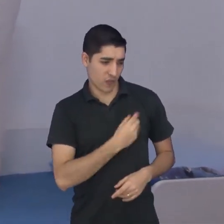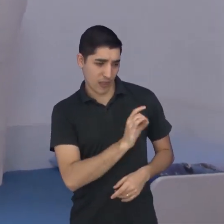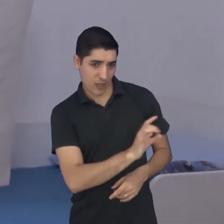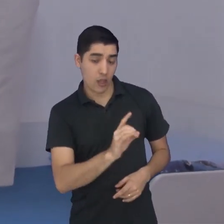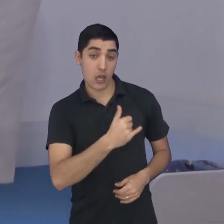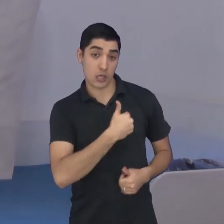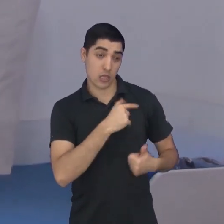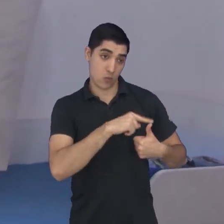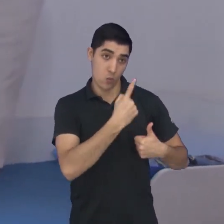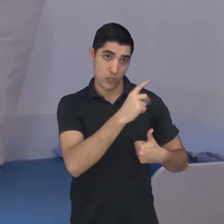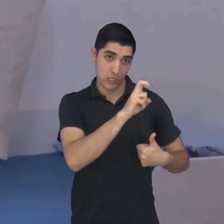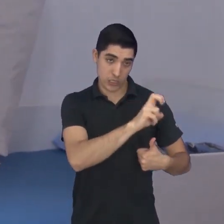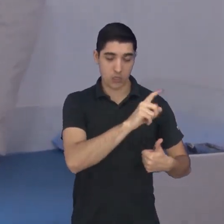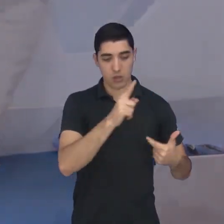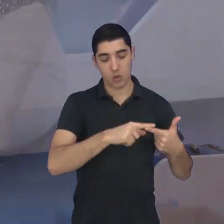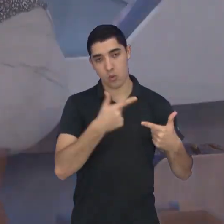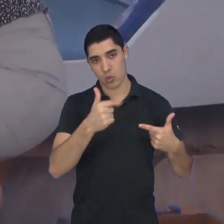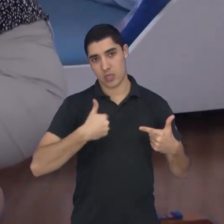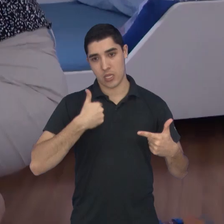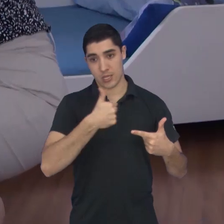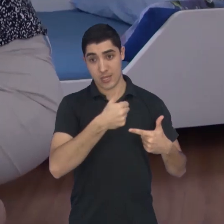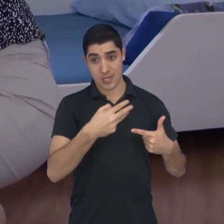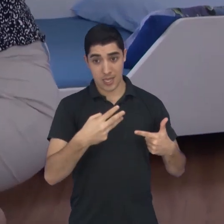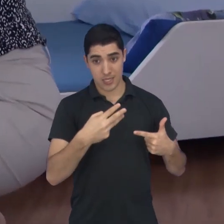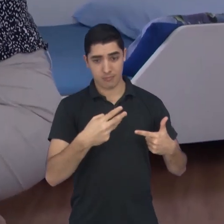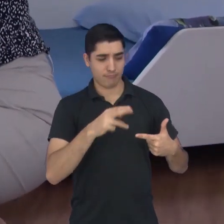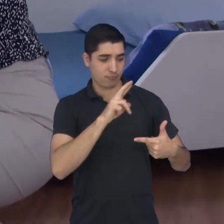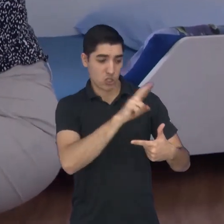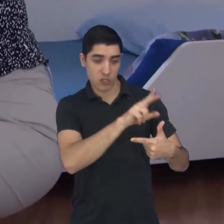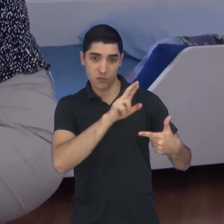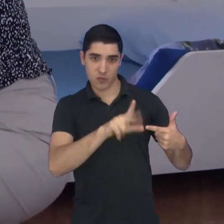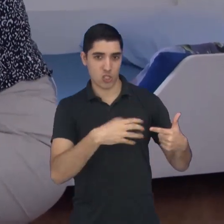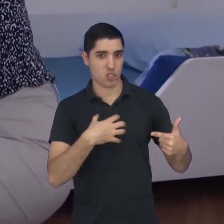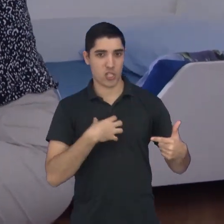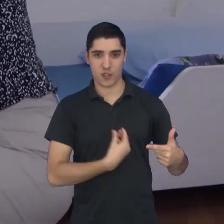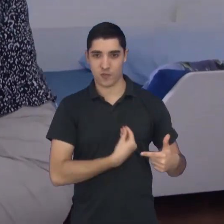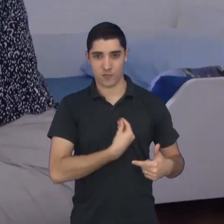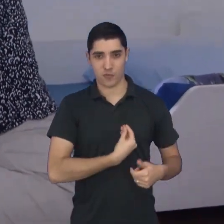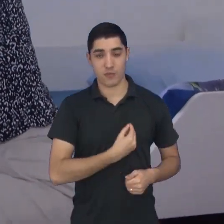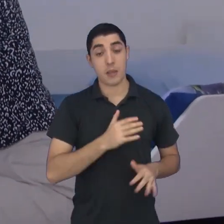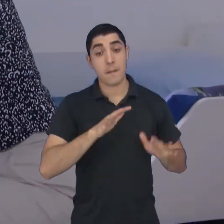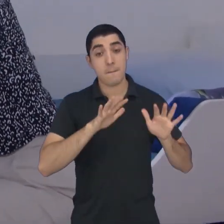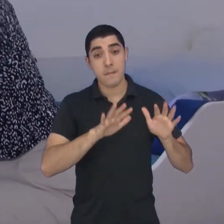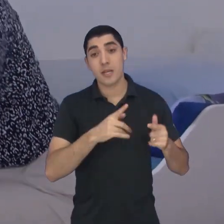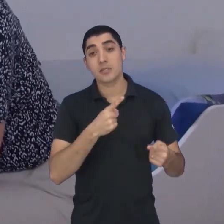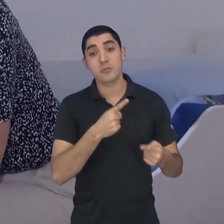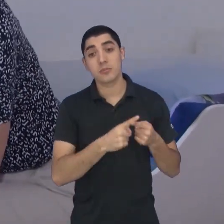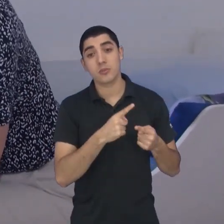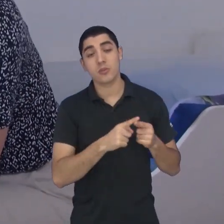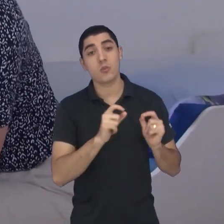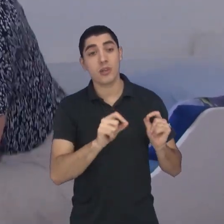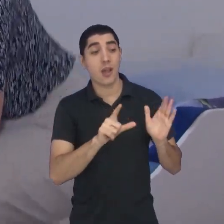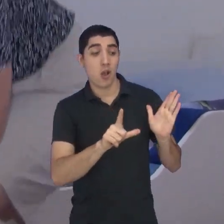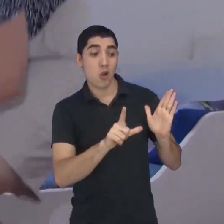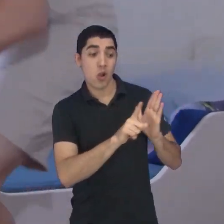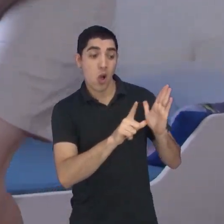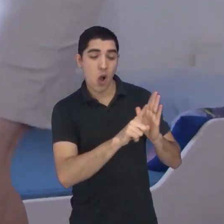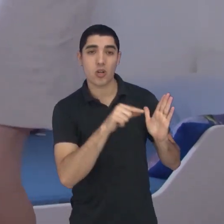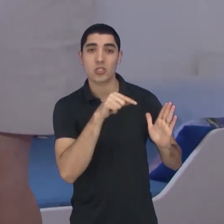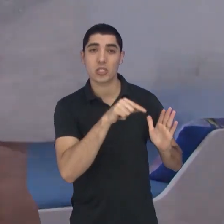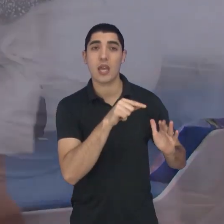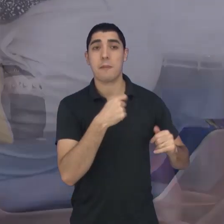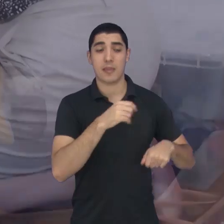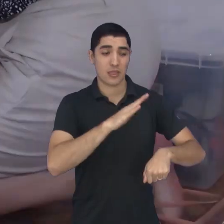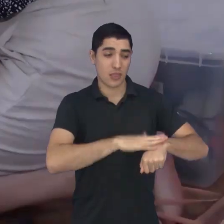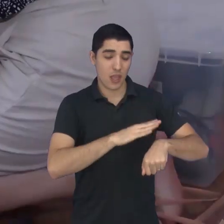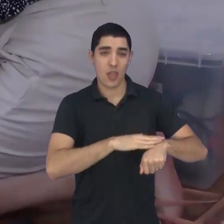um tem 5 anos, o outro tem 13 anos, então são rotinas completamente diferentes. Mas porque a rotina da loja, né, tomava